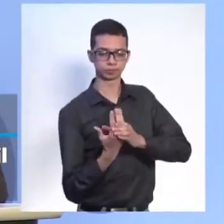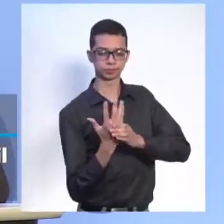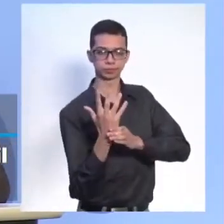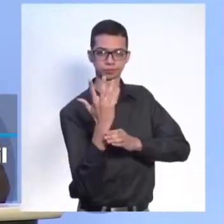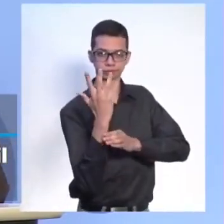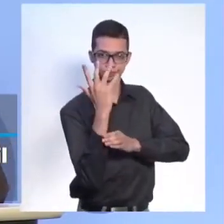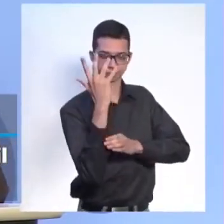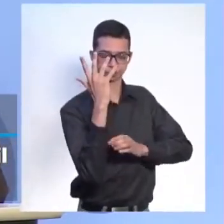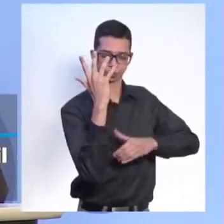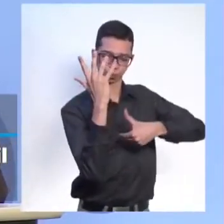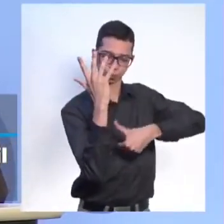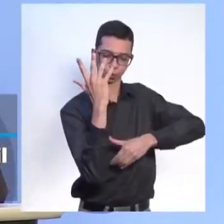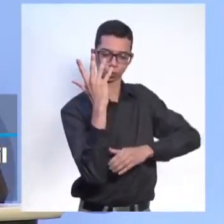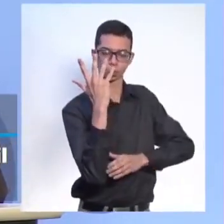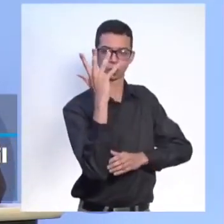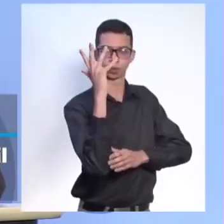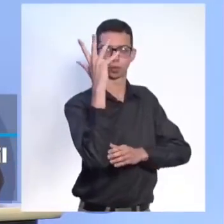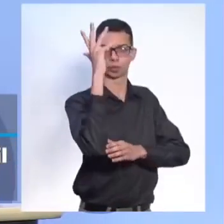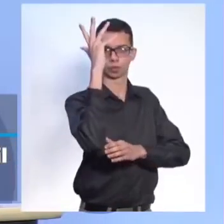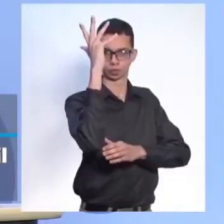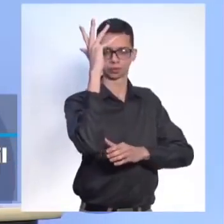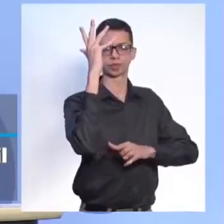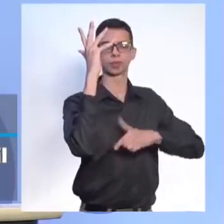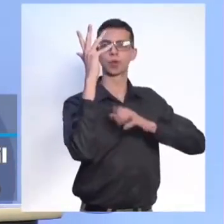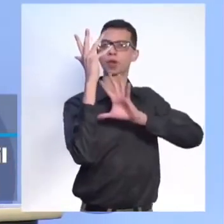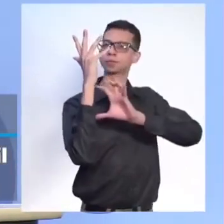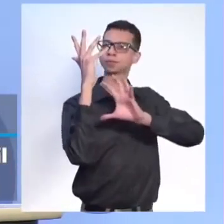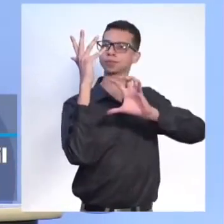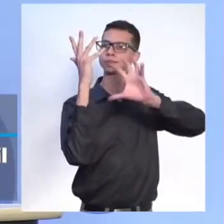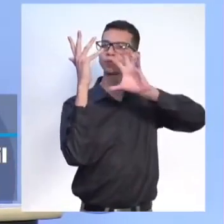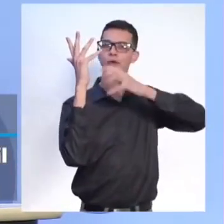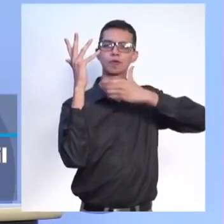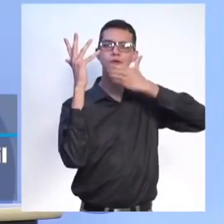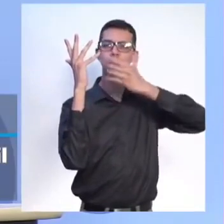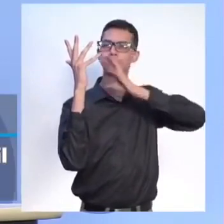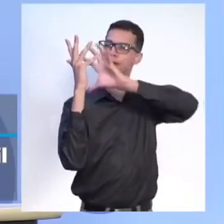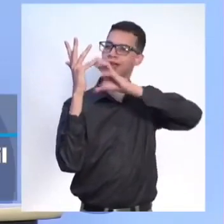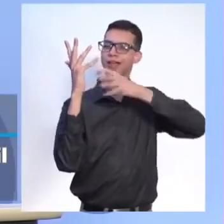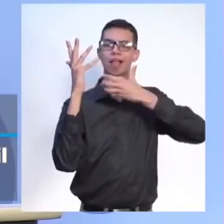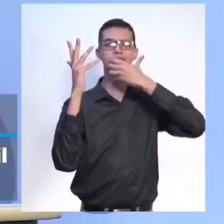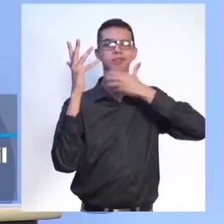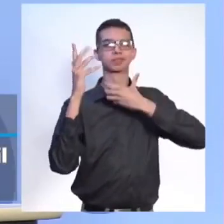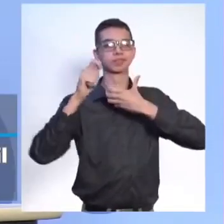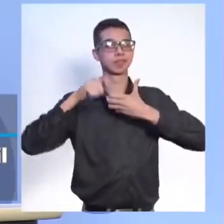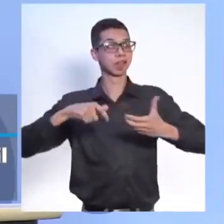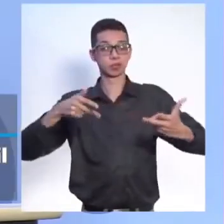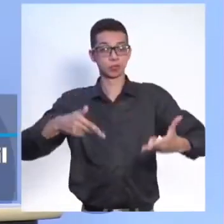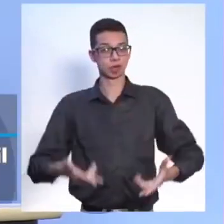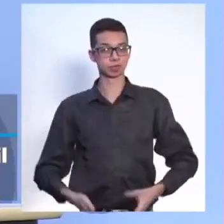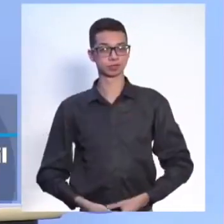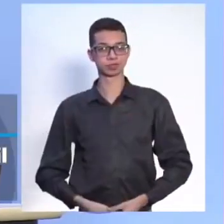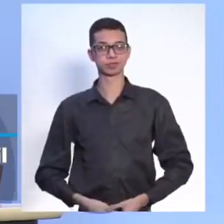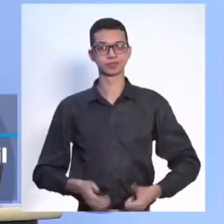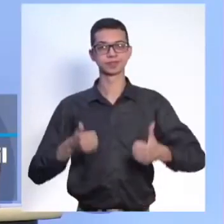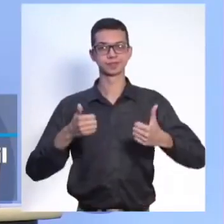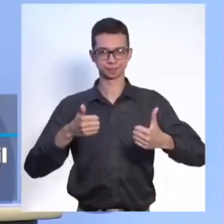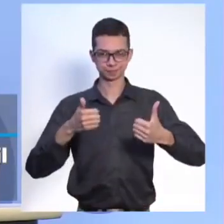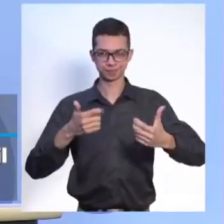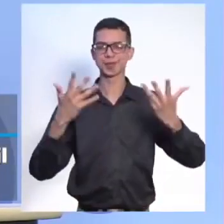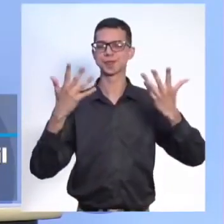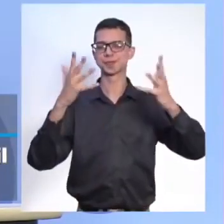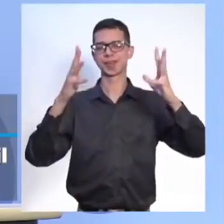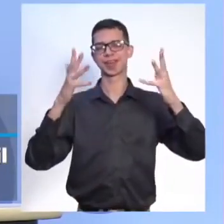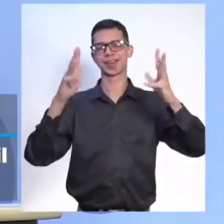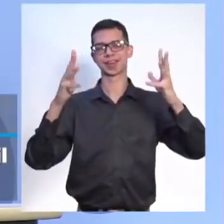trabalho. Então, parabéns para a garotada que respondeu corretamente a pergunta, ok? Vamos então trocar